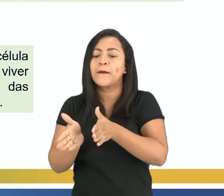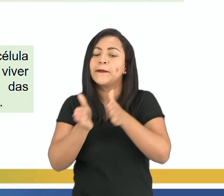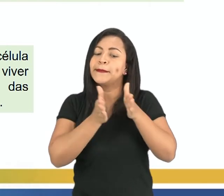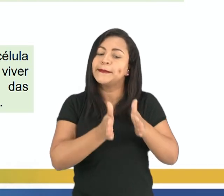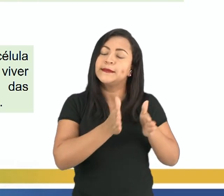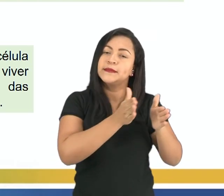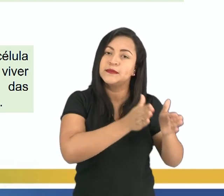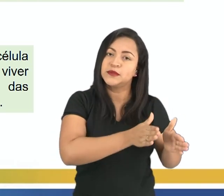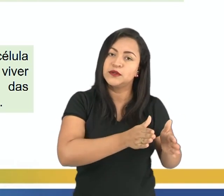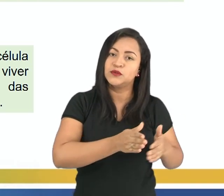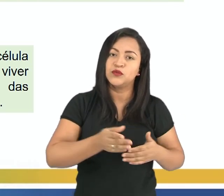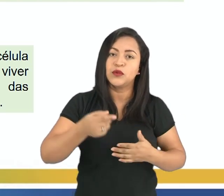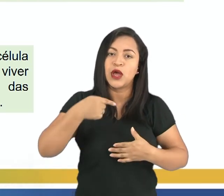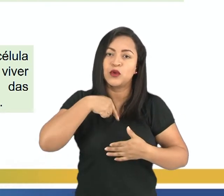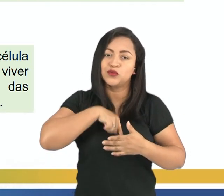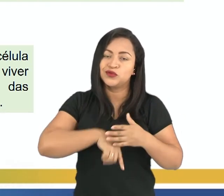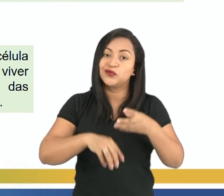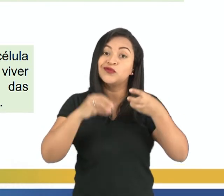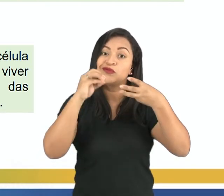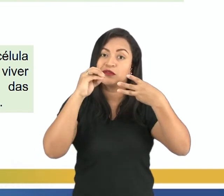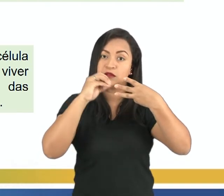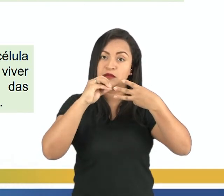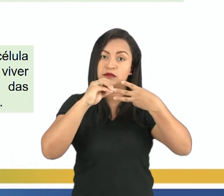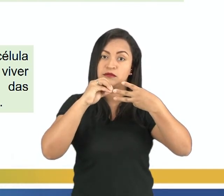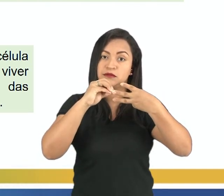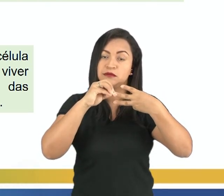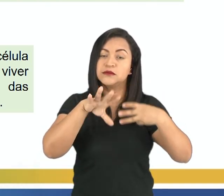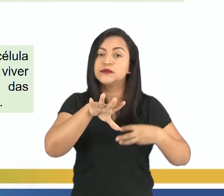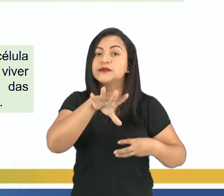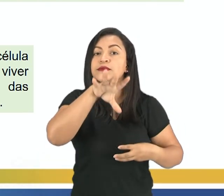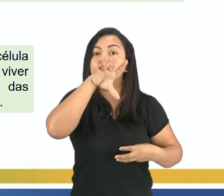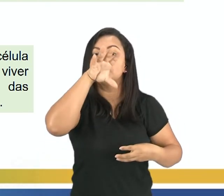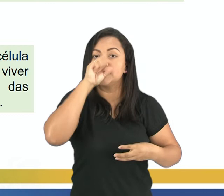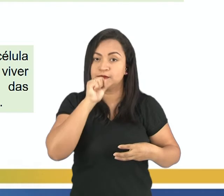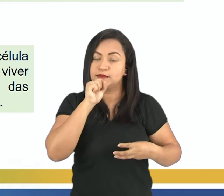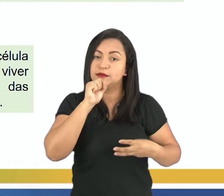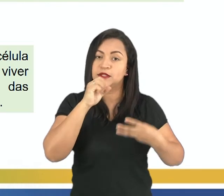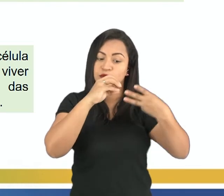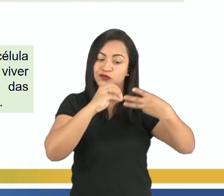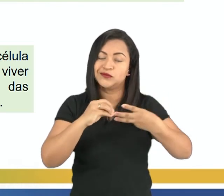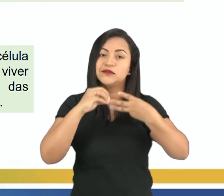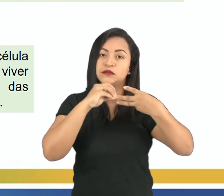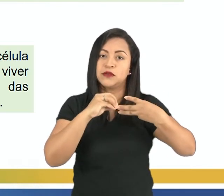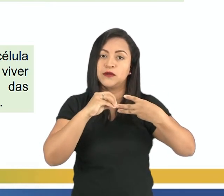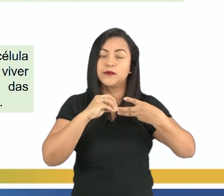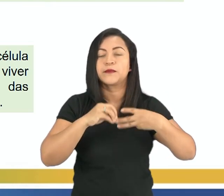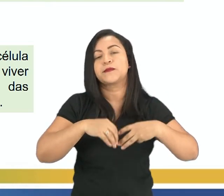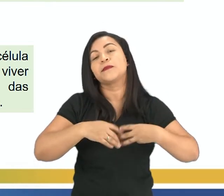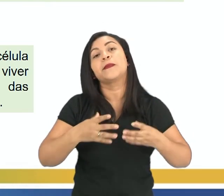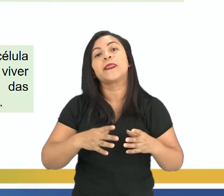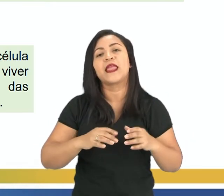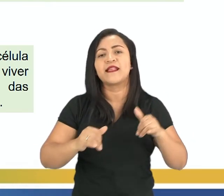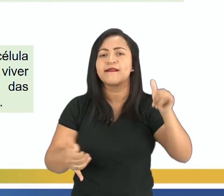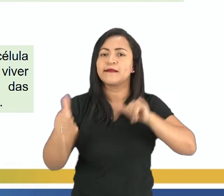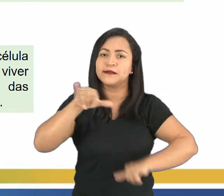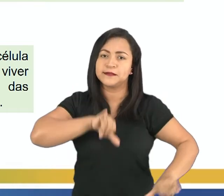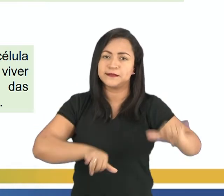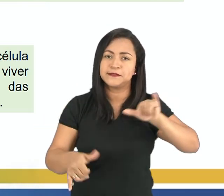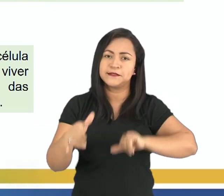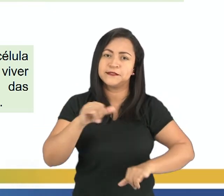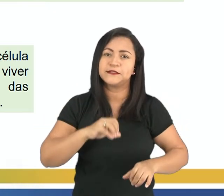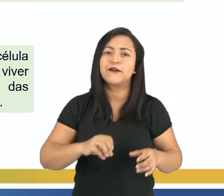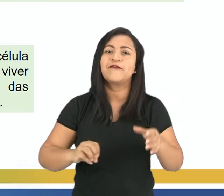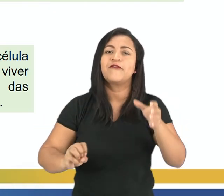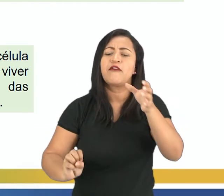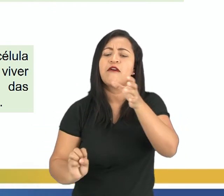processo no interior das nossas células, que nós chamamos de respiração celular, e essa reação química vai produzir 2